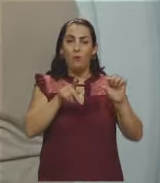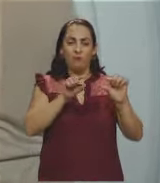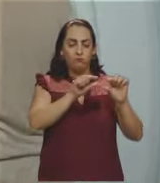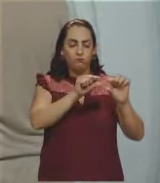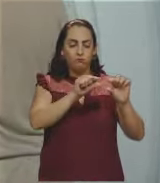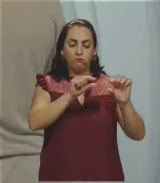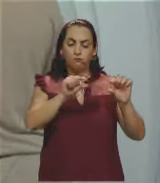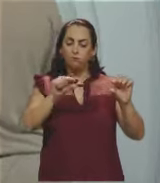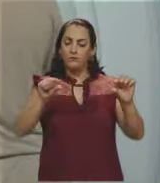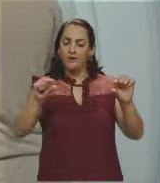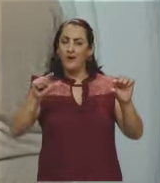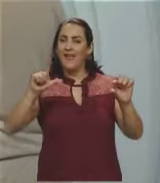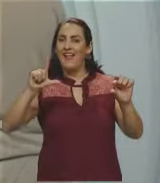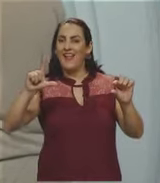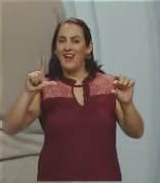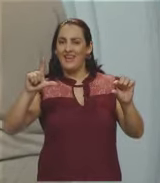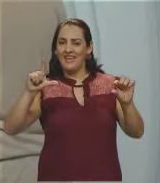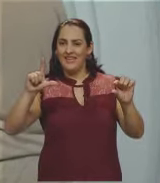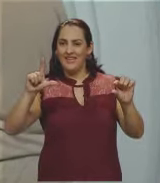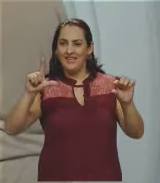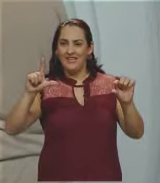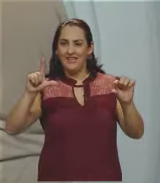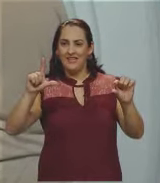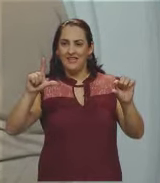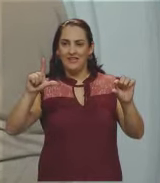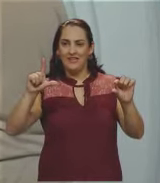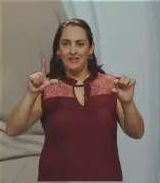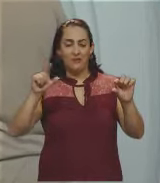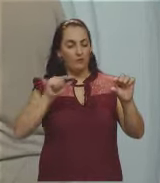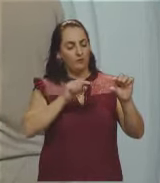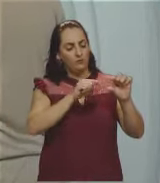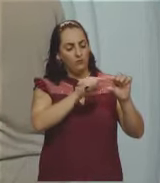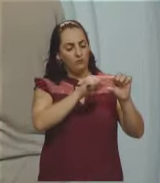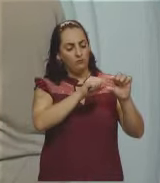L e tem uma área